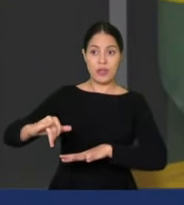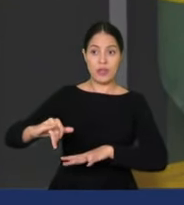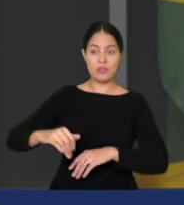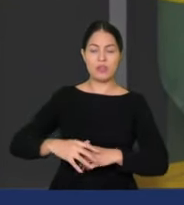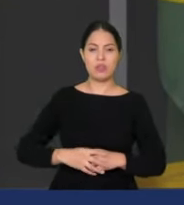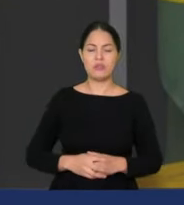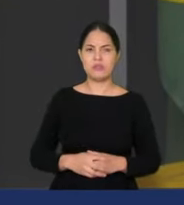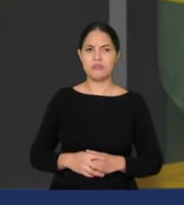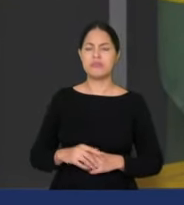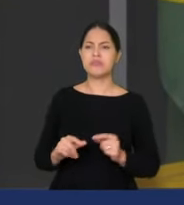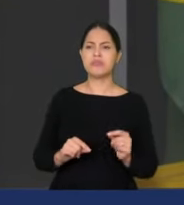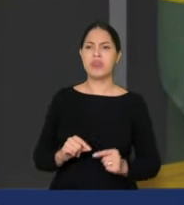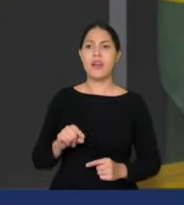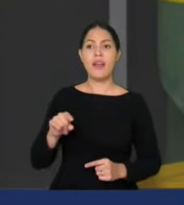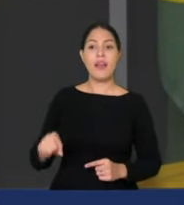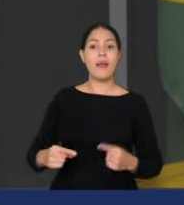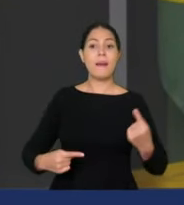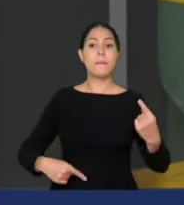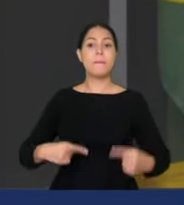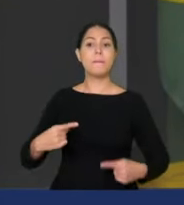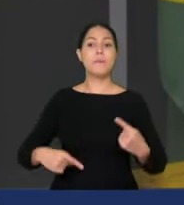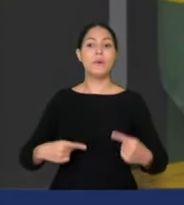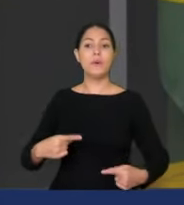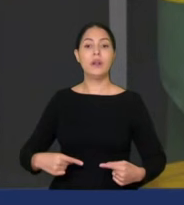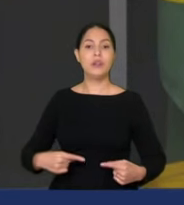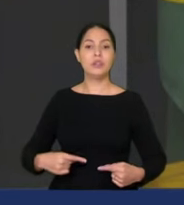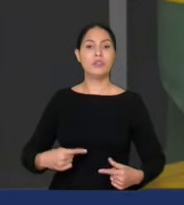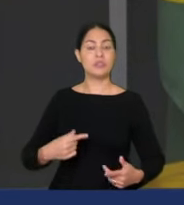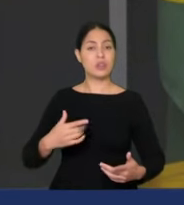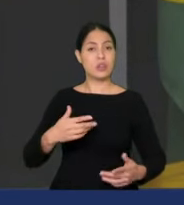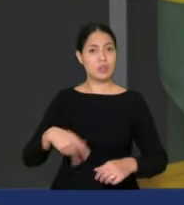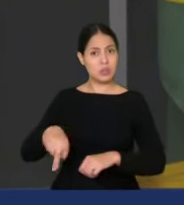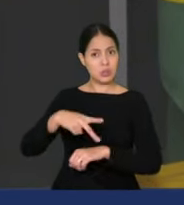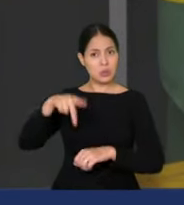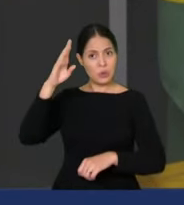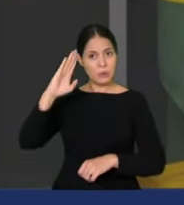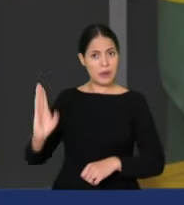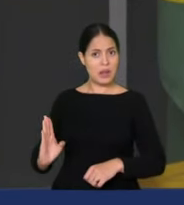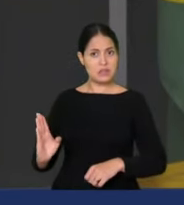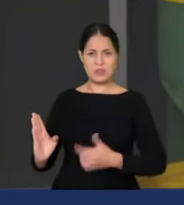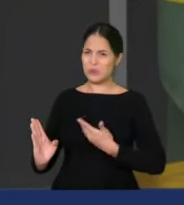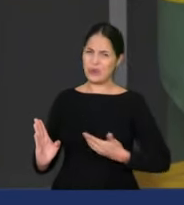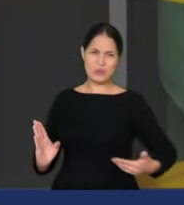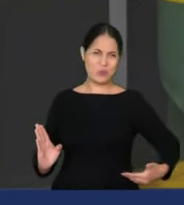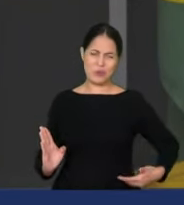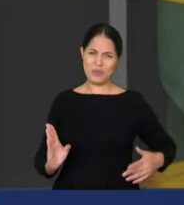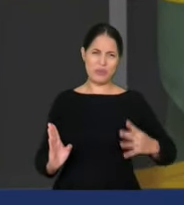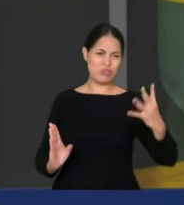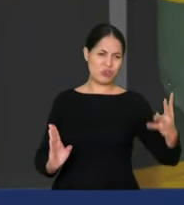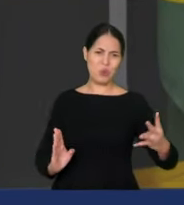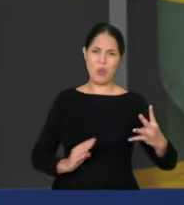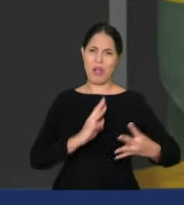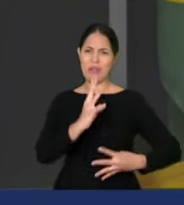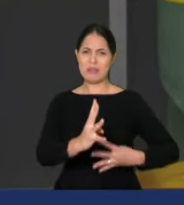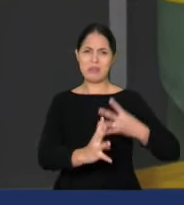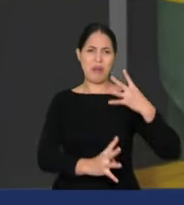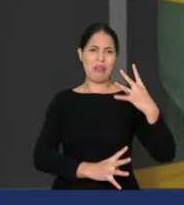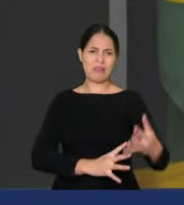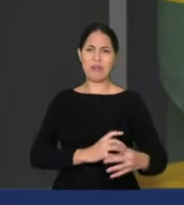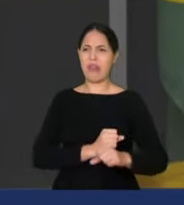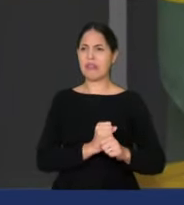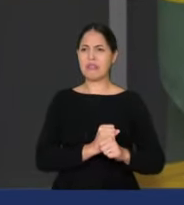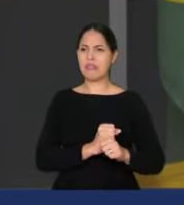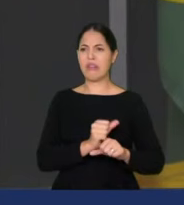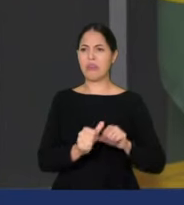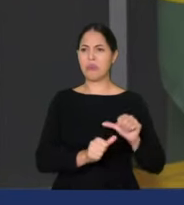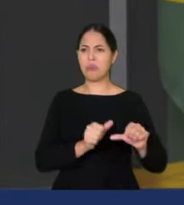política de Estado e não como política de governo, que passa de 4 em 4 anos e que, infelizmente,